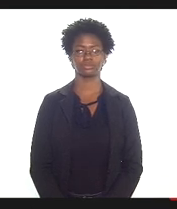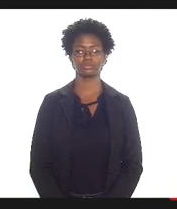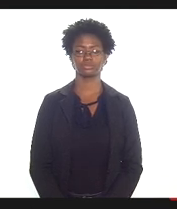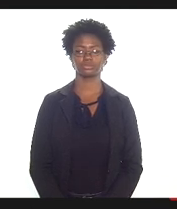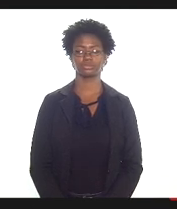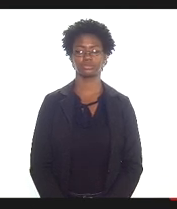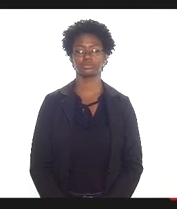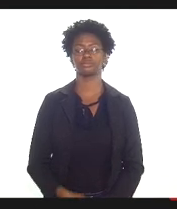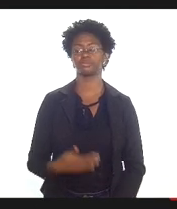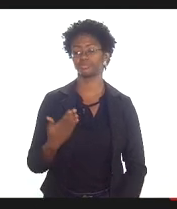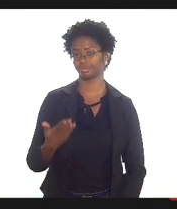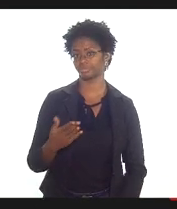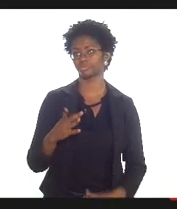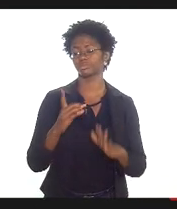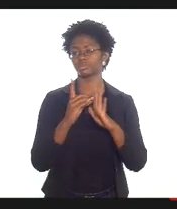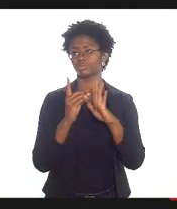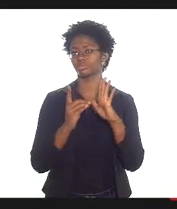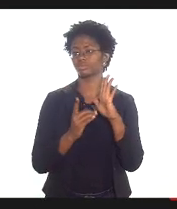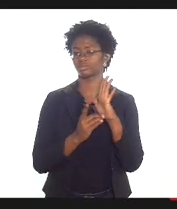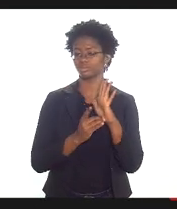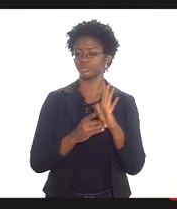Bom, o decreto